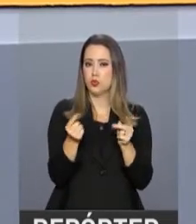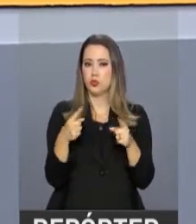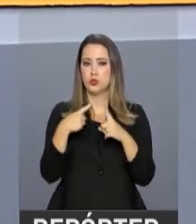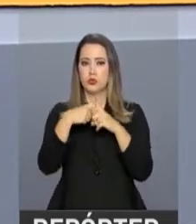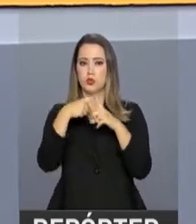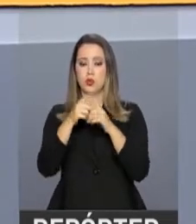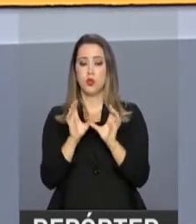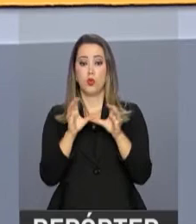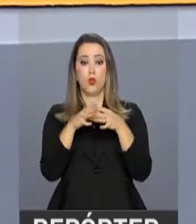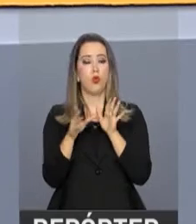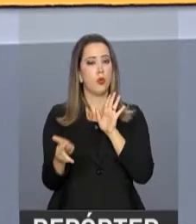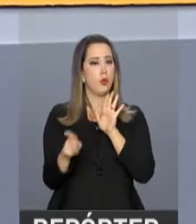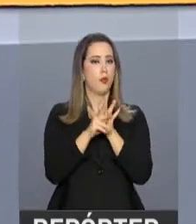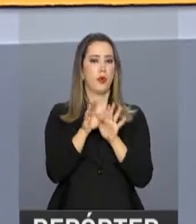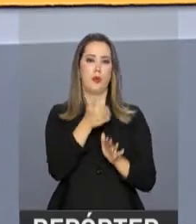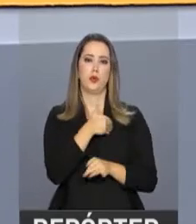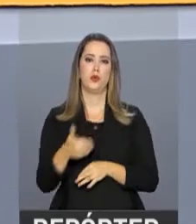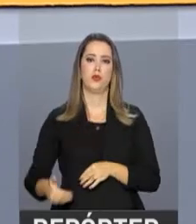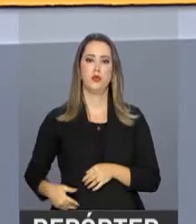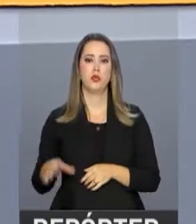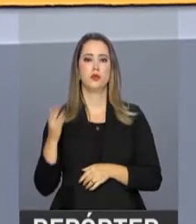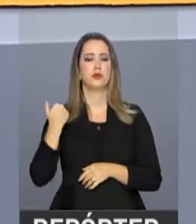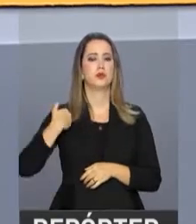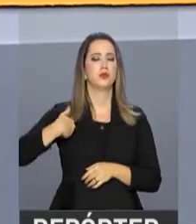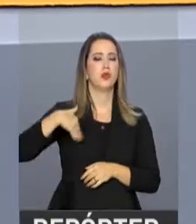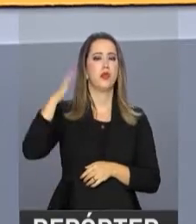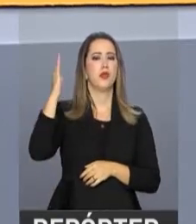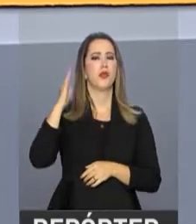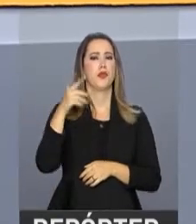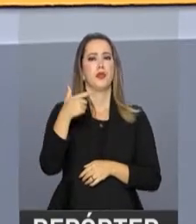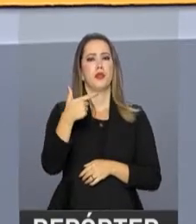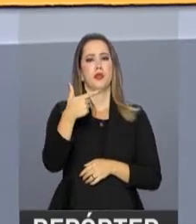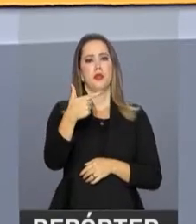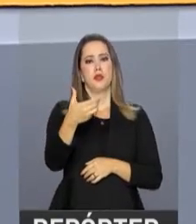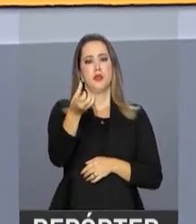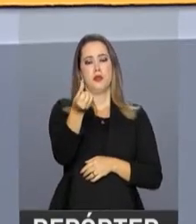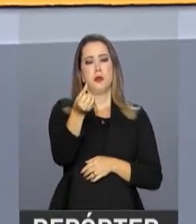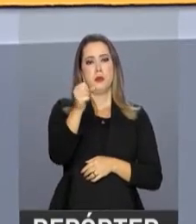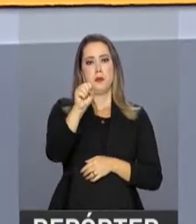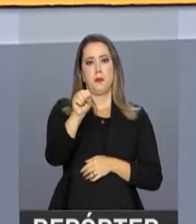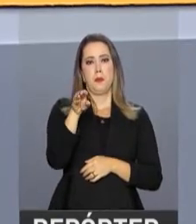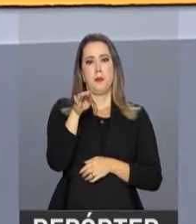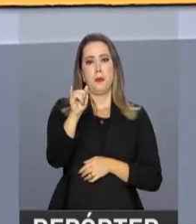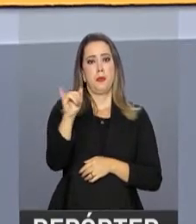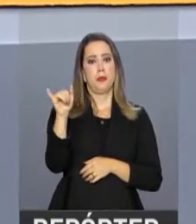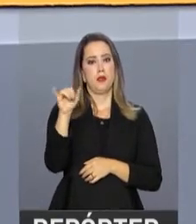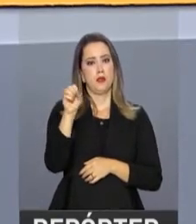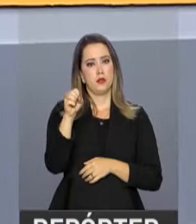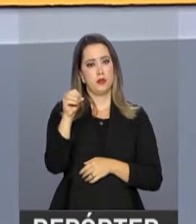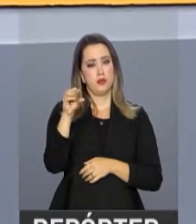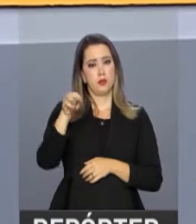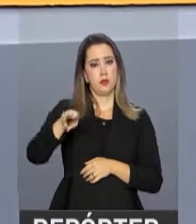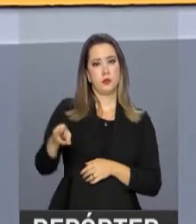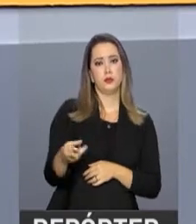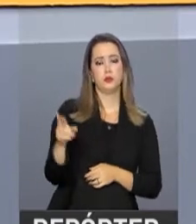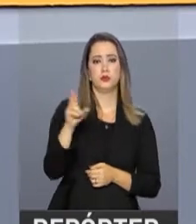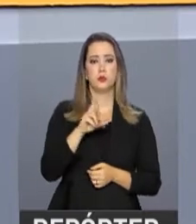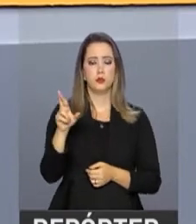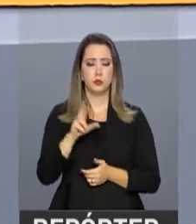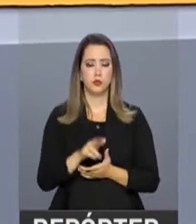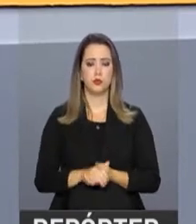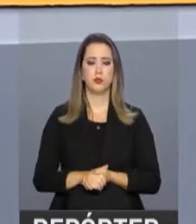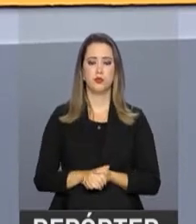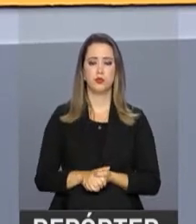regimes próprios dos servidores públicos um rombo de 2017 foi de 268 bilhões e 800